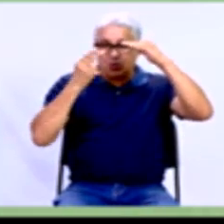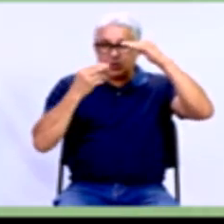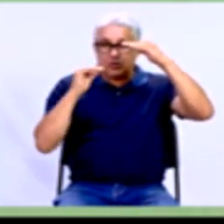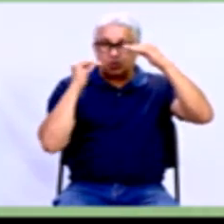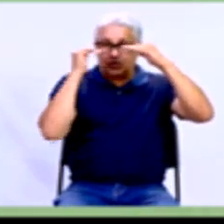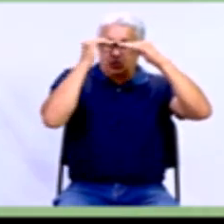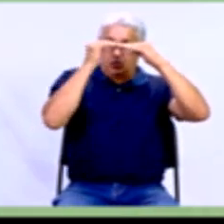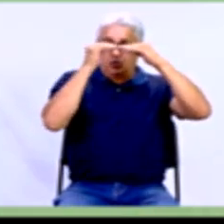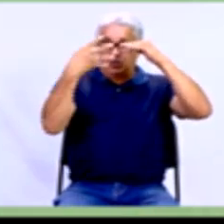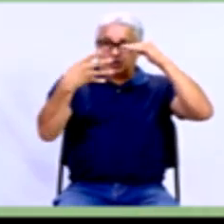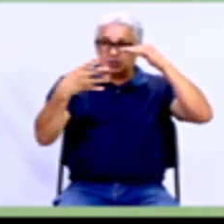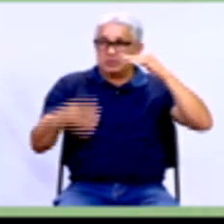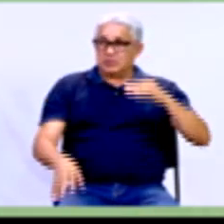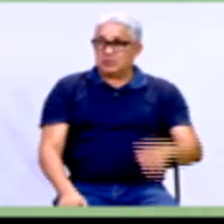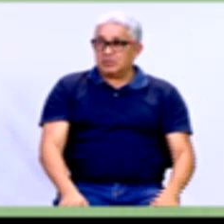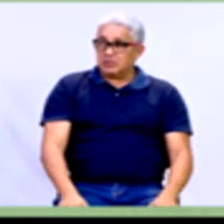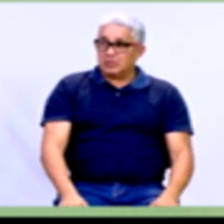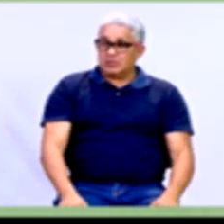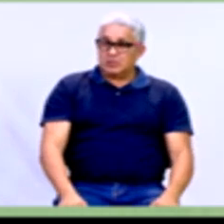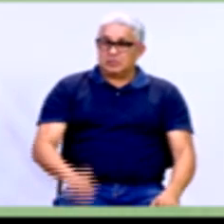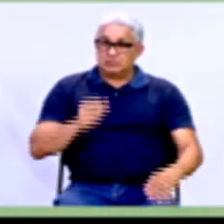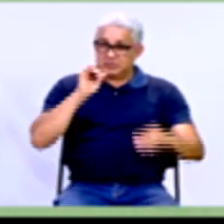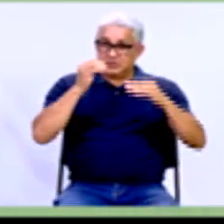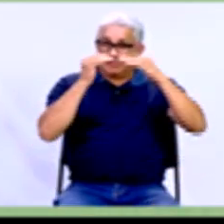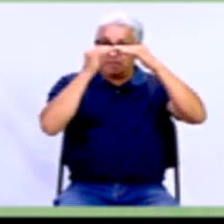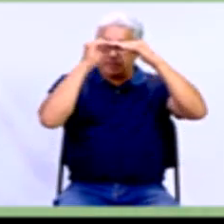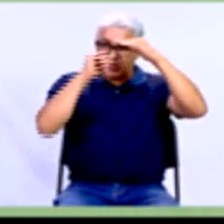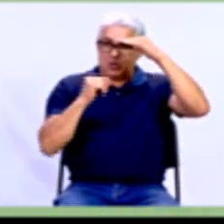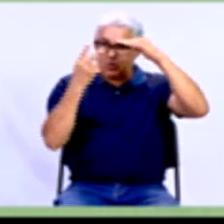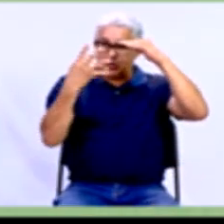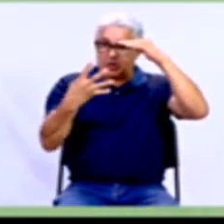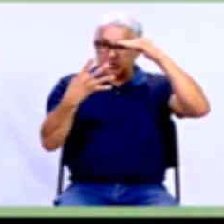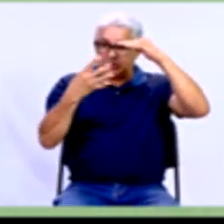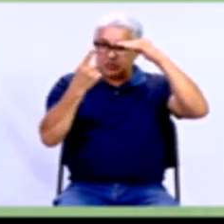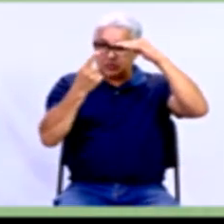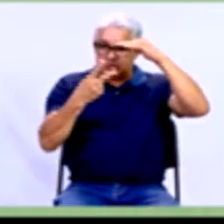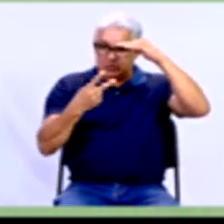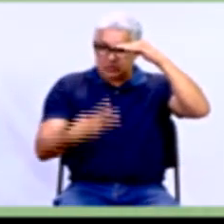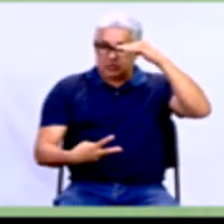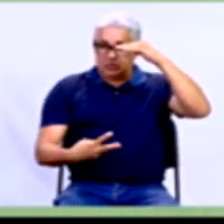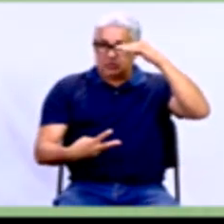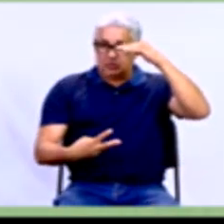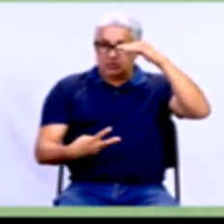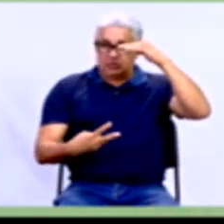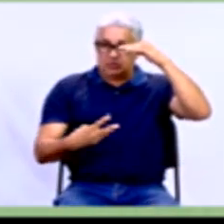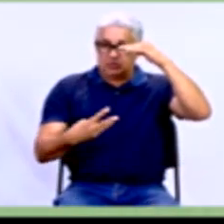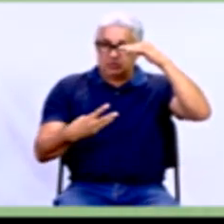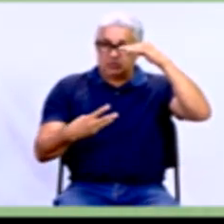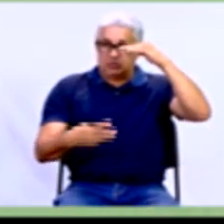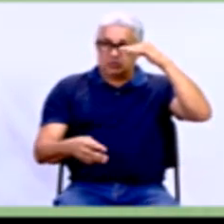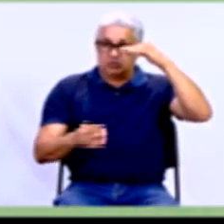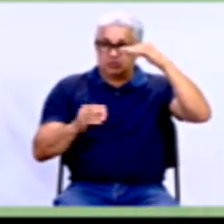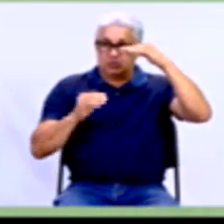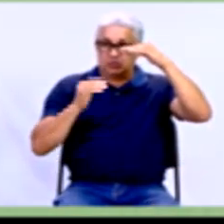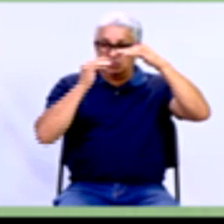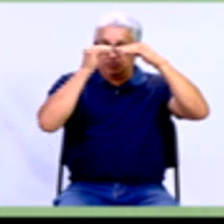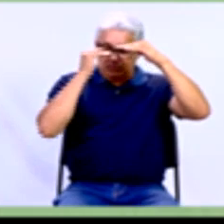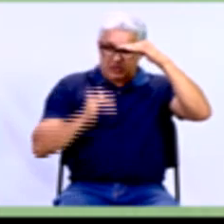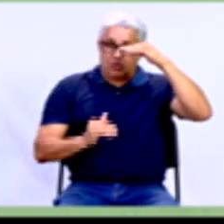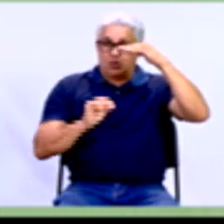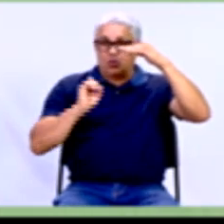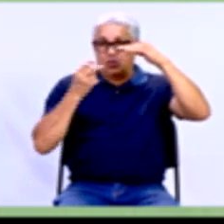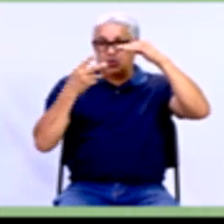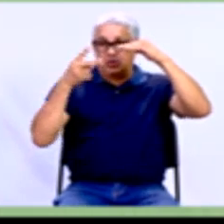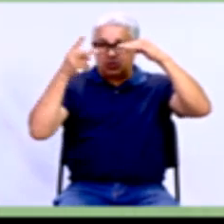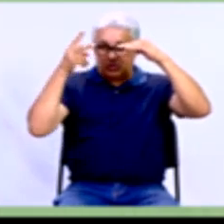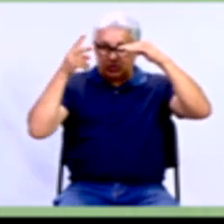só um número menor que 4, seria só o 1, o 2 e o 3. Como eu falei um número menor ou igual a 4, o